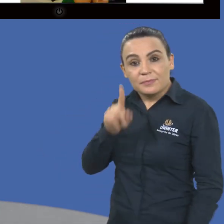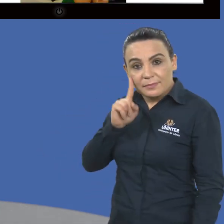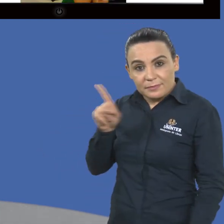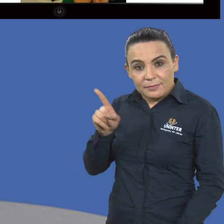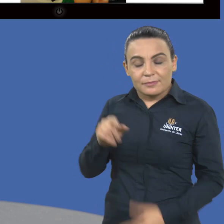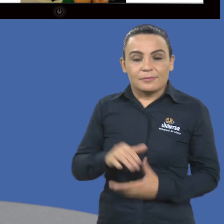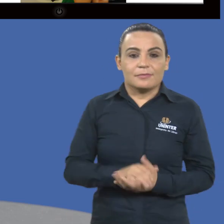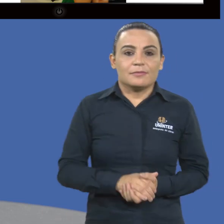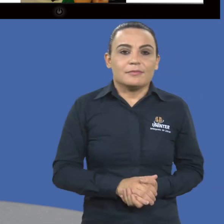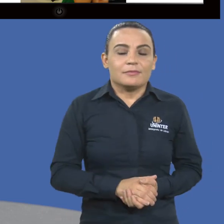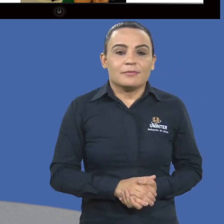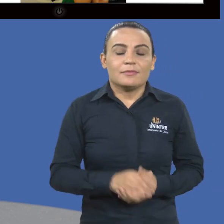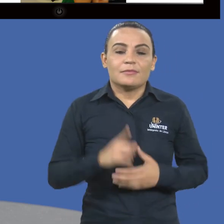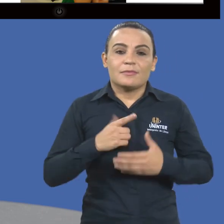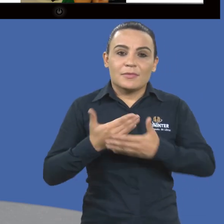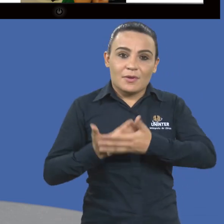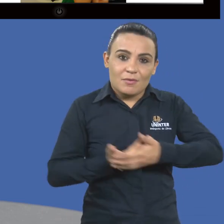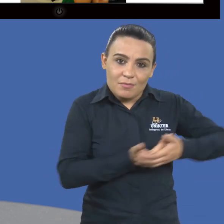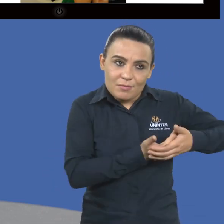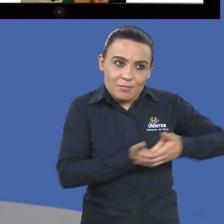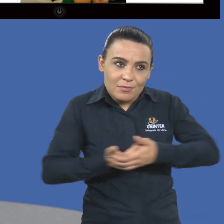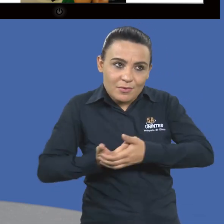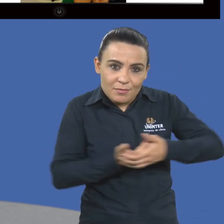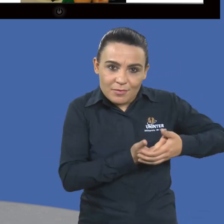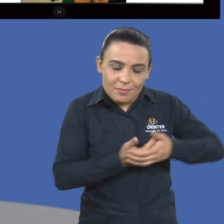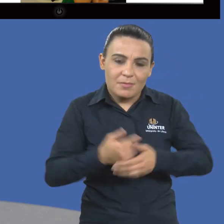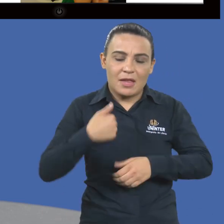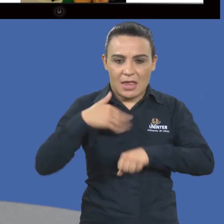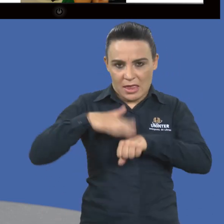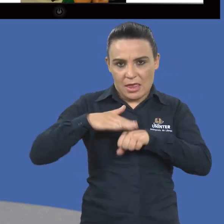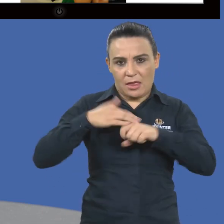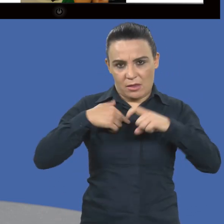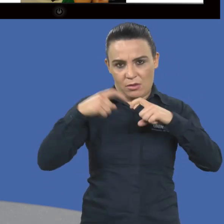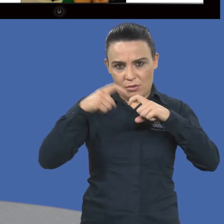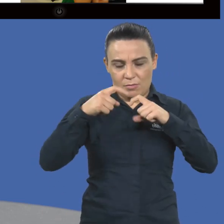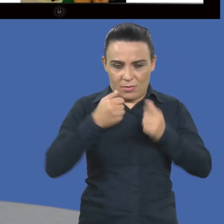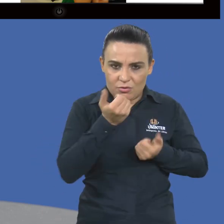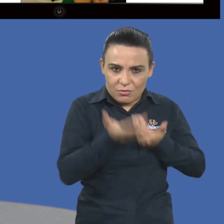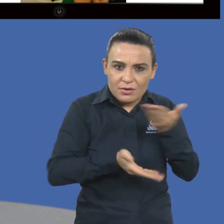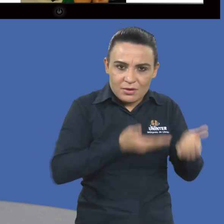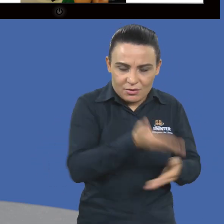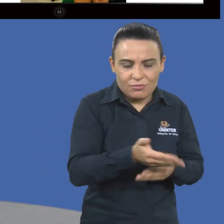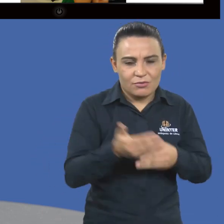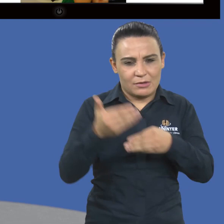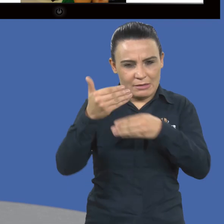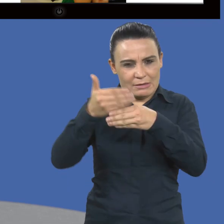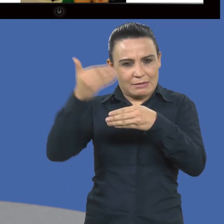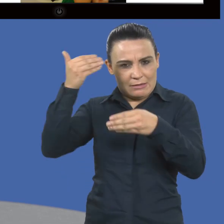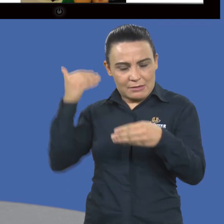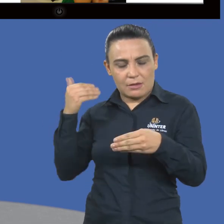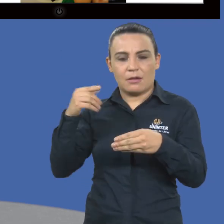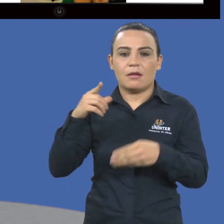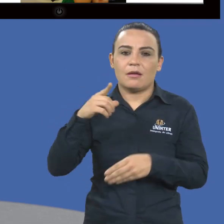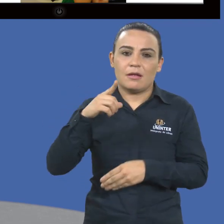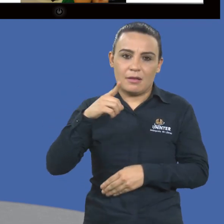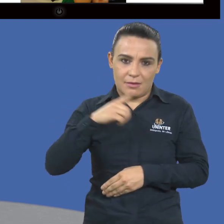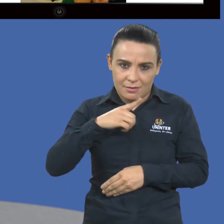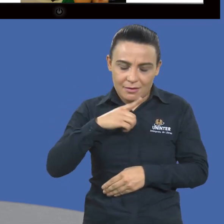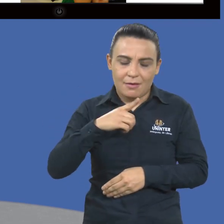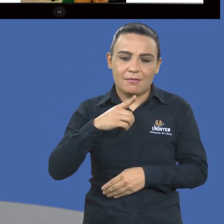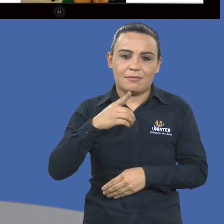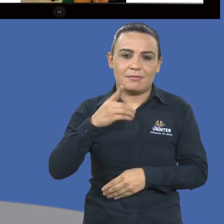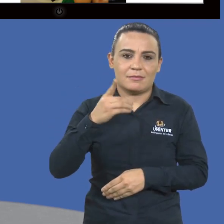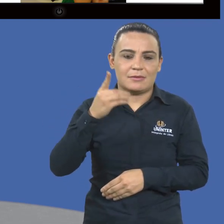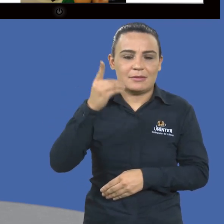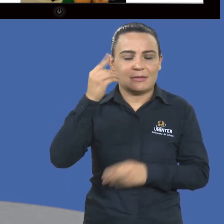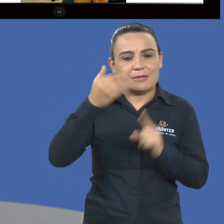Vejam, esse é um clientinho que eu atendi pouco tempo atrás, tem